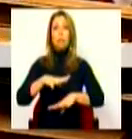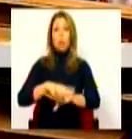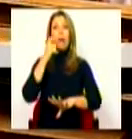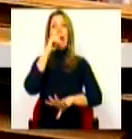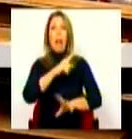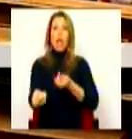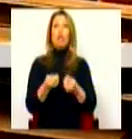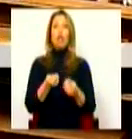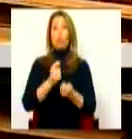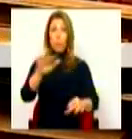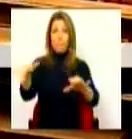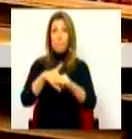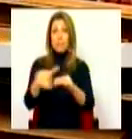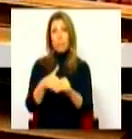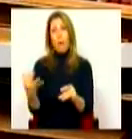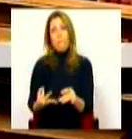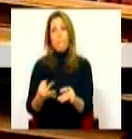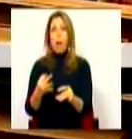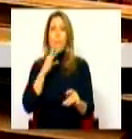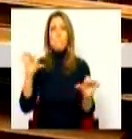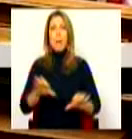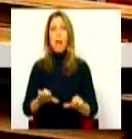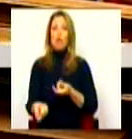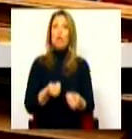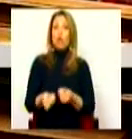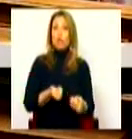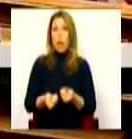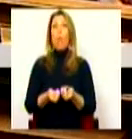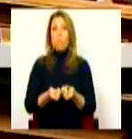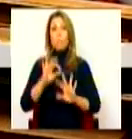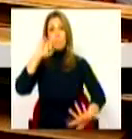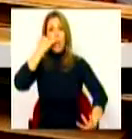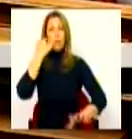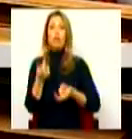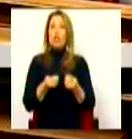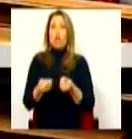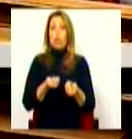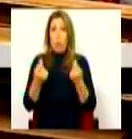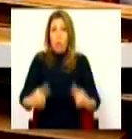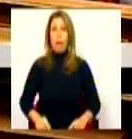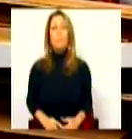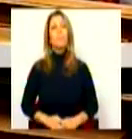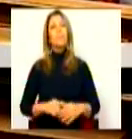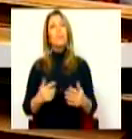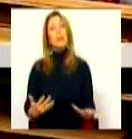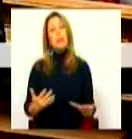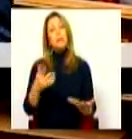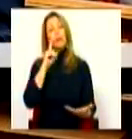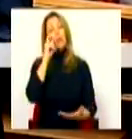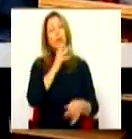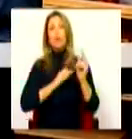que participaram nessa má gestão ou na eventual gestão danosa. Senhoras e senhores deputados, é preciso saber a